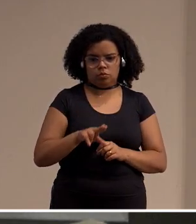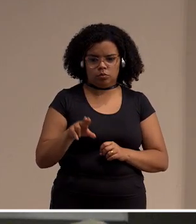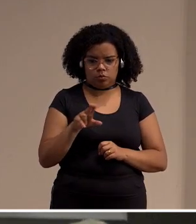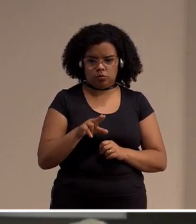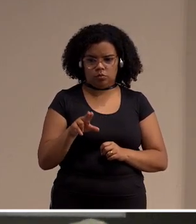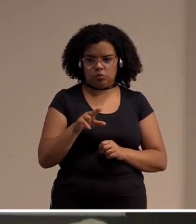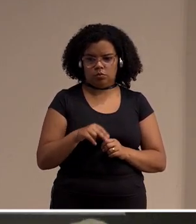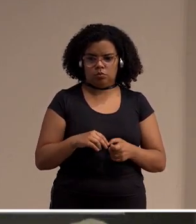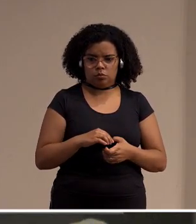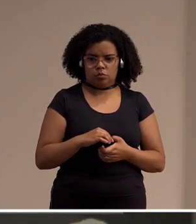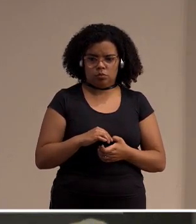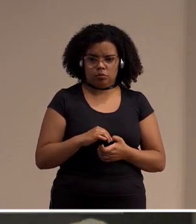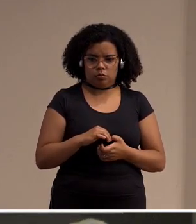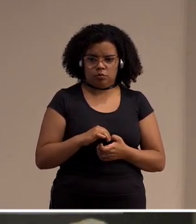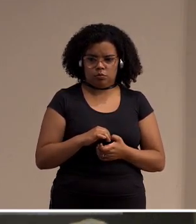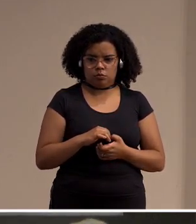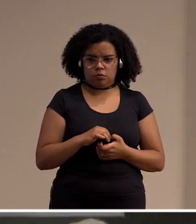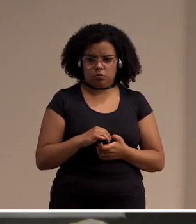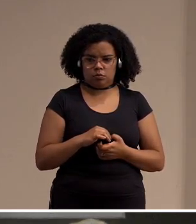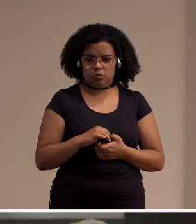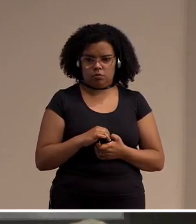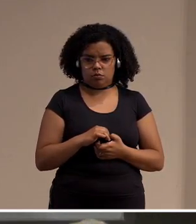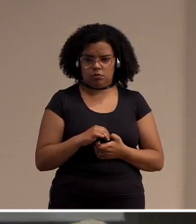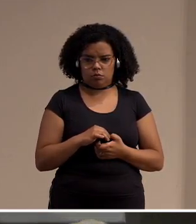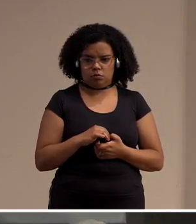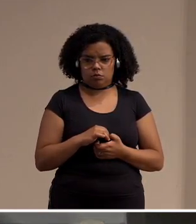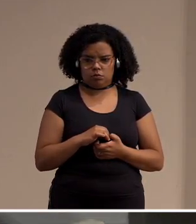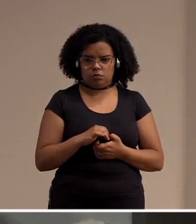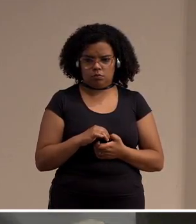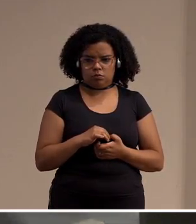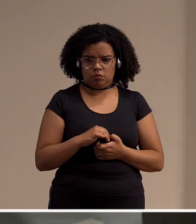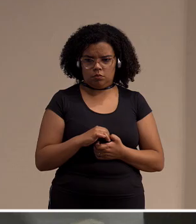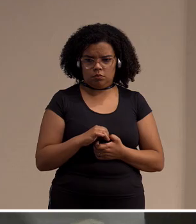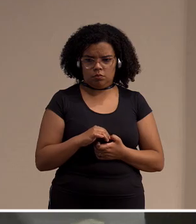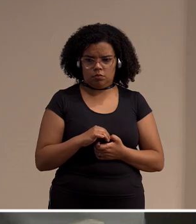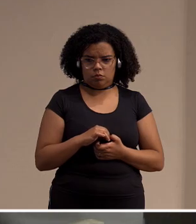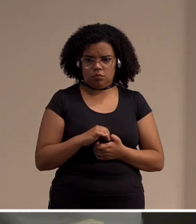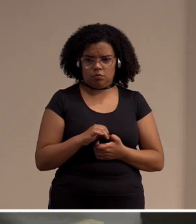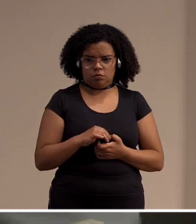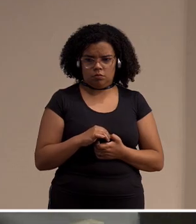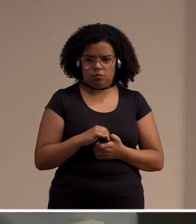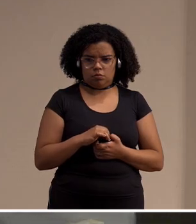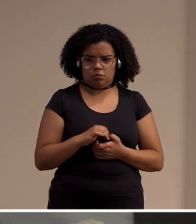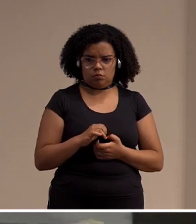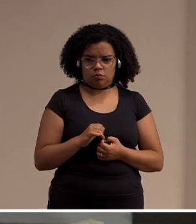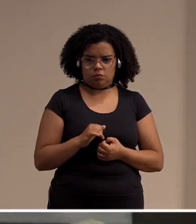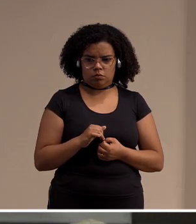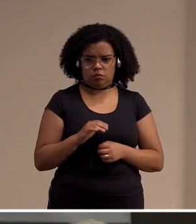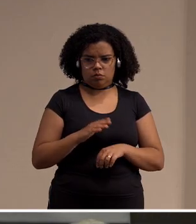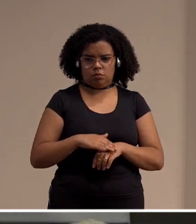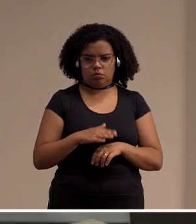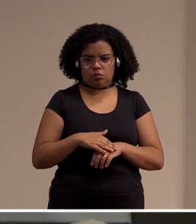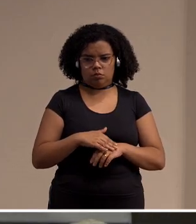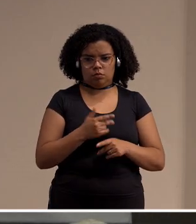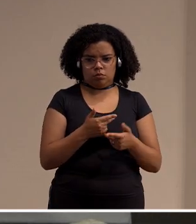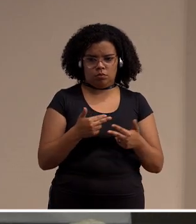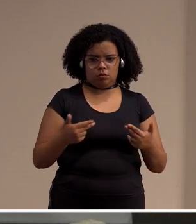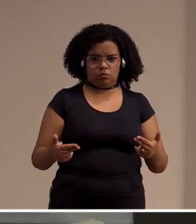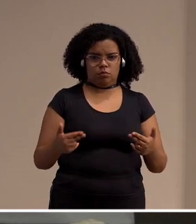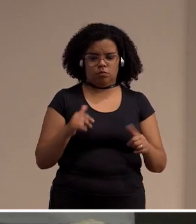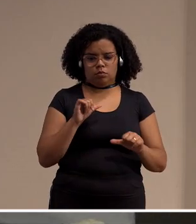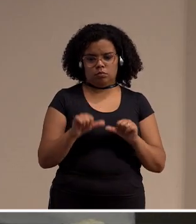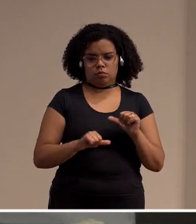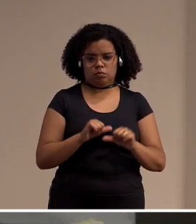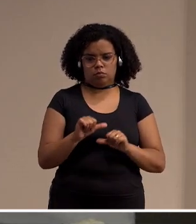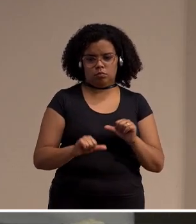úteis para que os políticos, pessoas que estão em situação de poder, possam proceder e realizar alguma coisa que mude a condição,